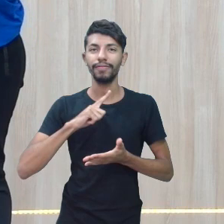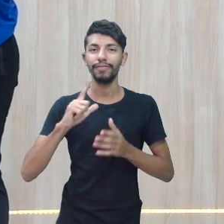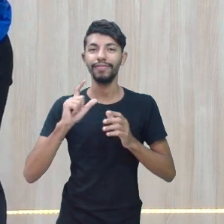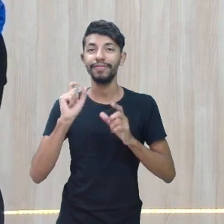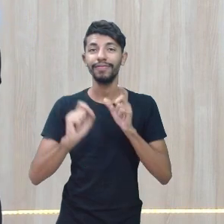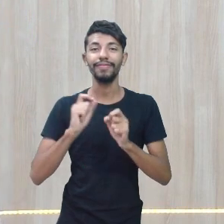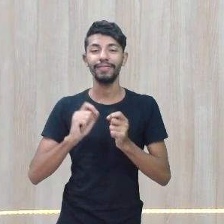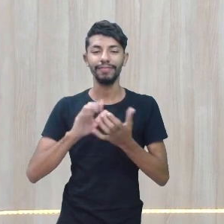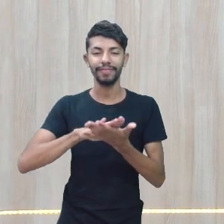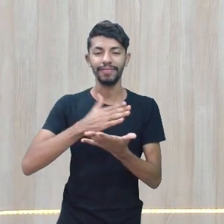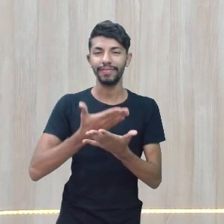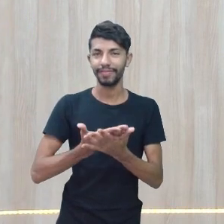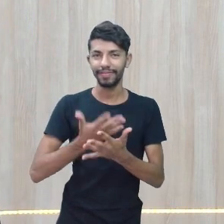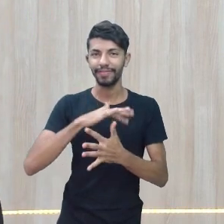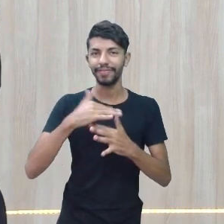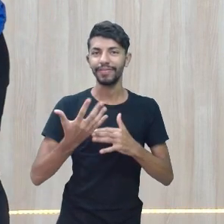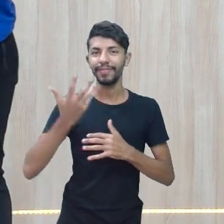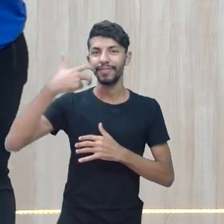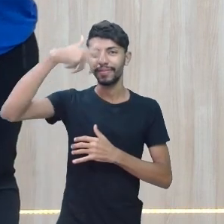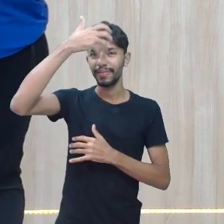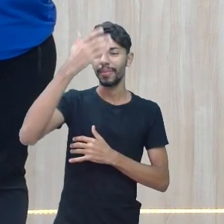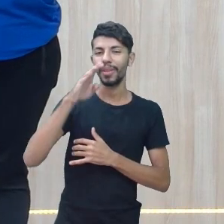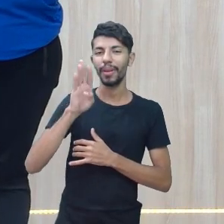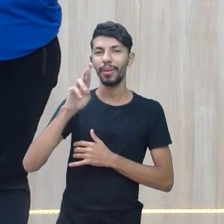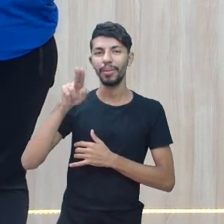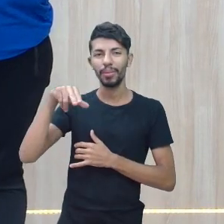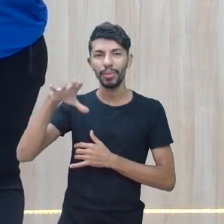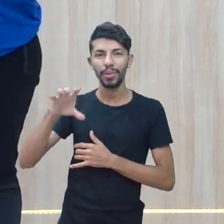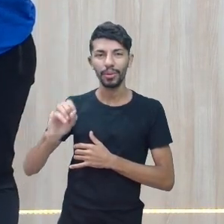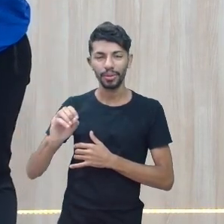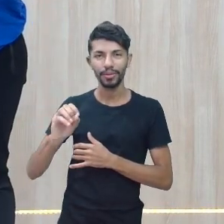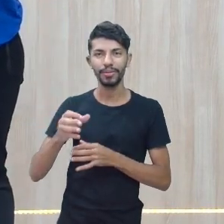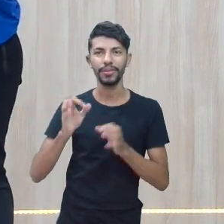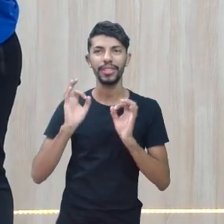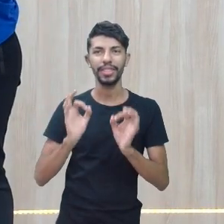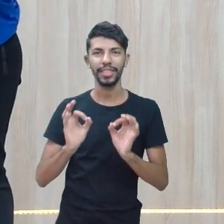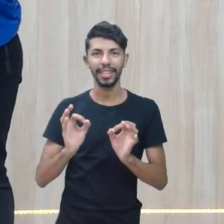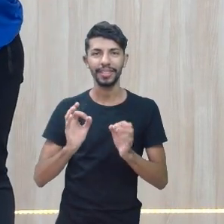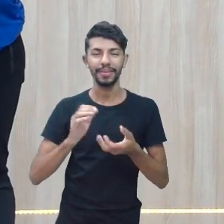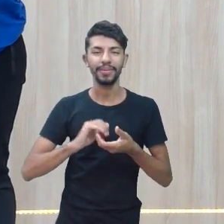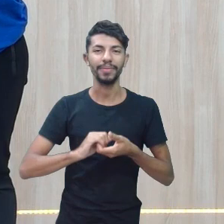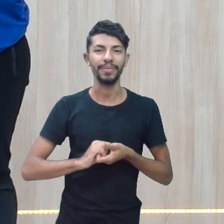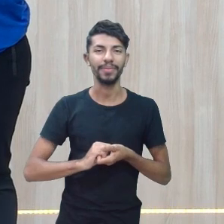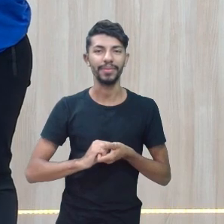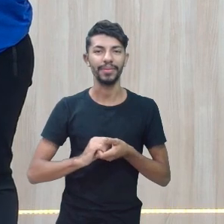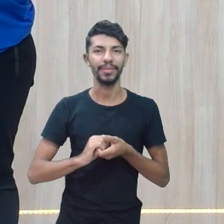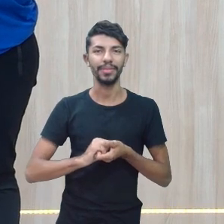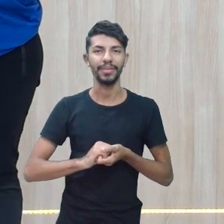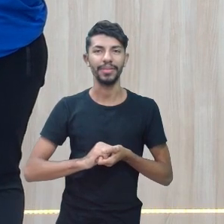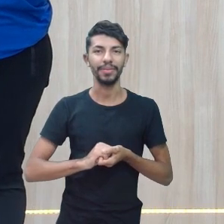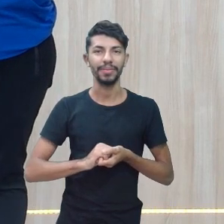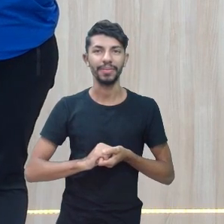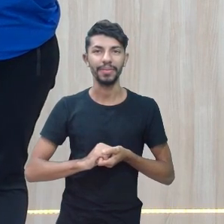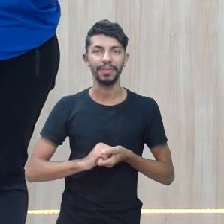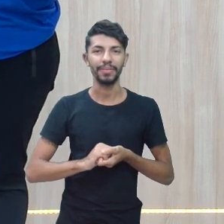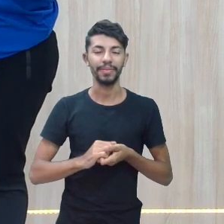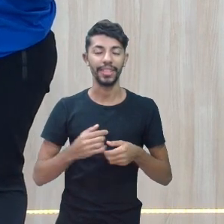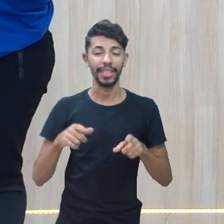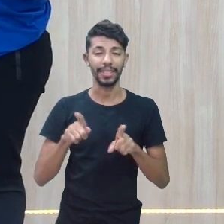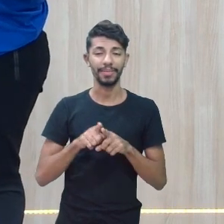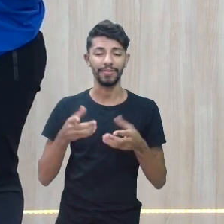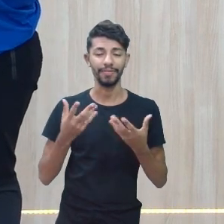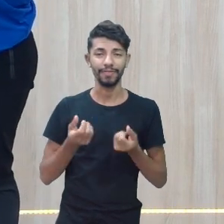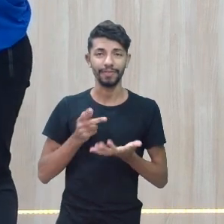amigo Bruno, que está fazendo este momento como intérprete de línguas e sinais, e vamos